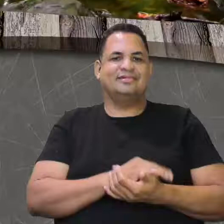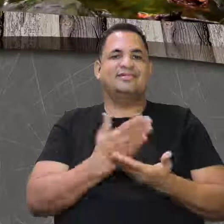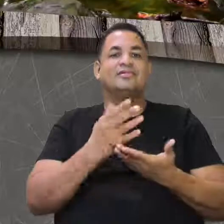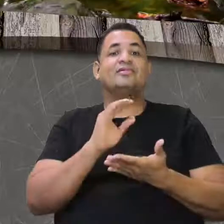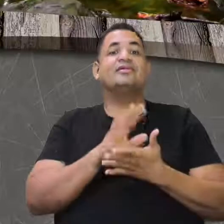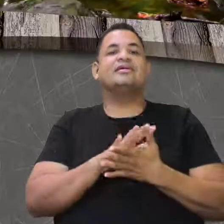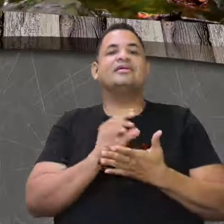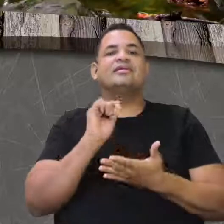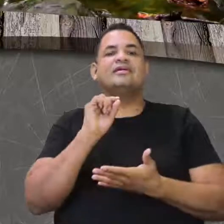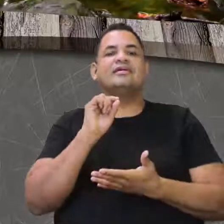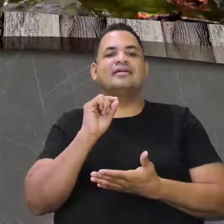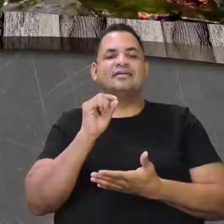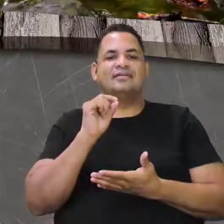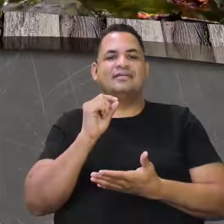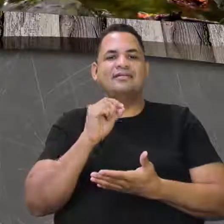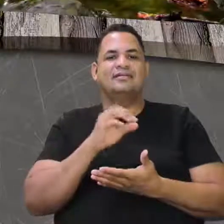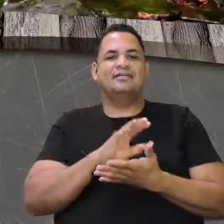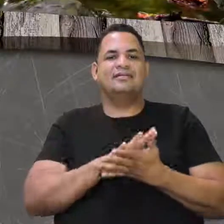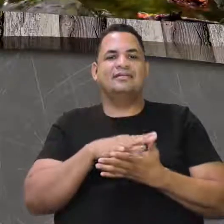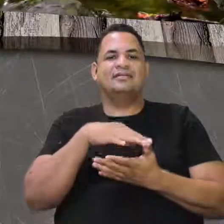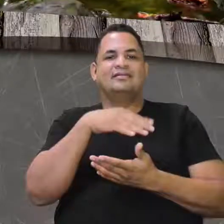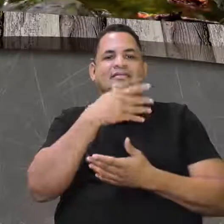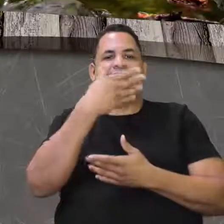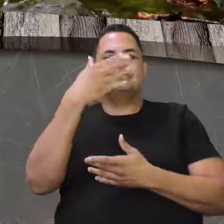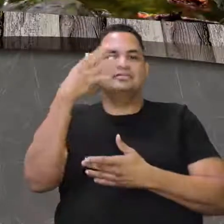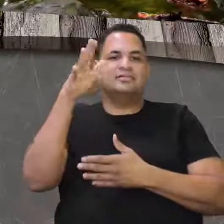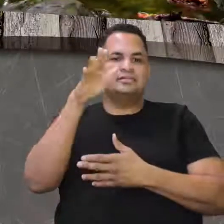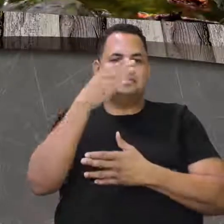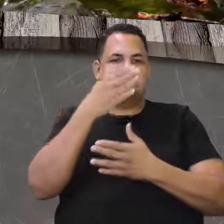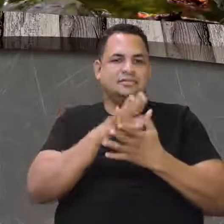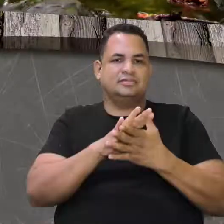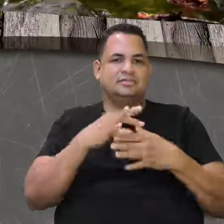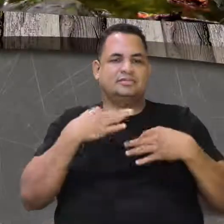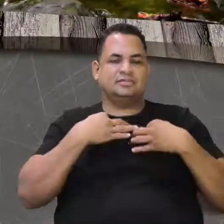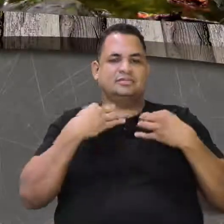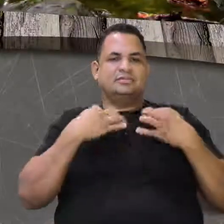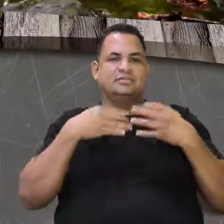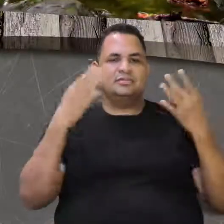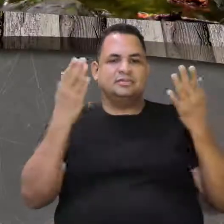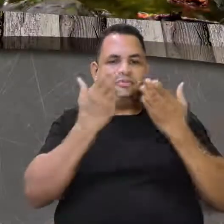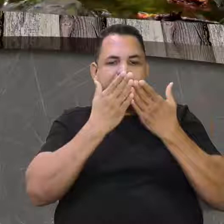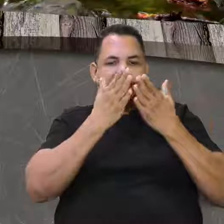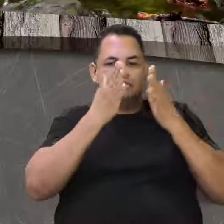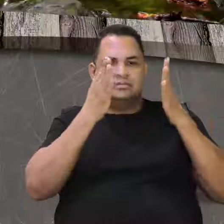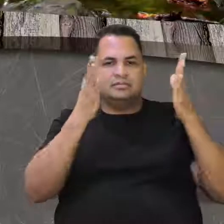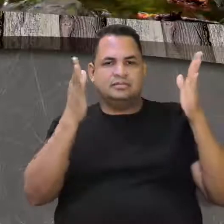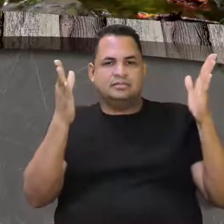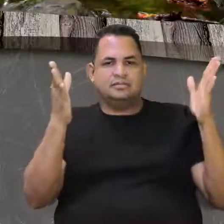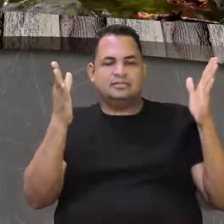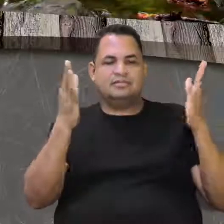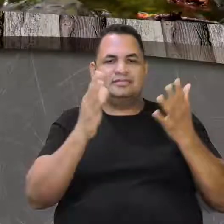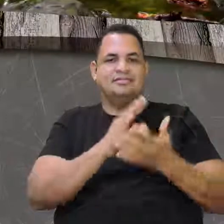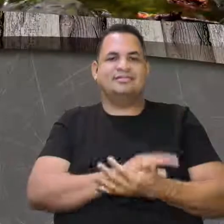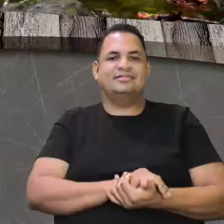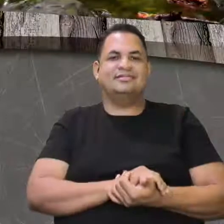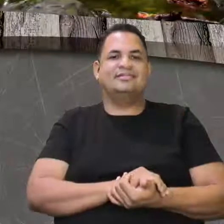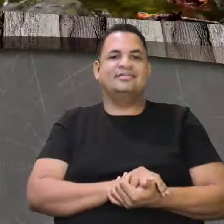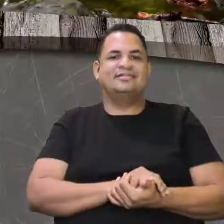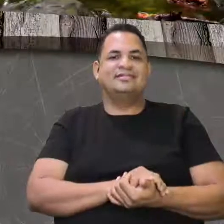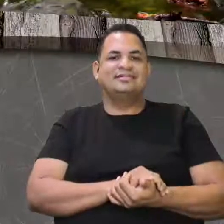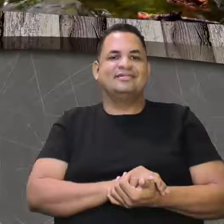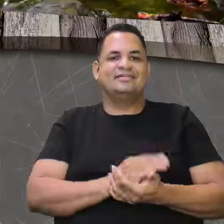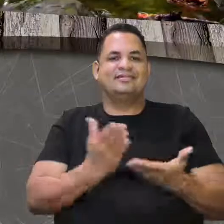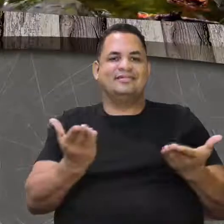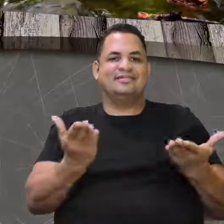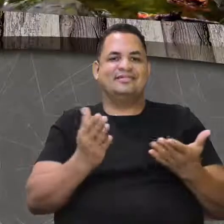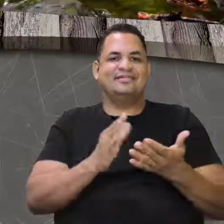Sabe o que era? Algum pano, algum tecido, né? Aí, daqui a pouco, aquele nevoeiro abria assim, ó. Viajou comigo? Poxa, vem